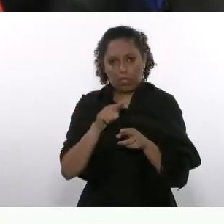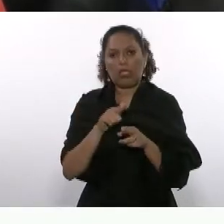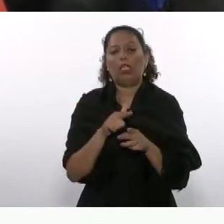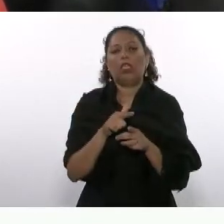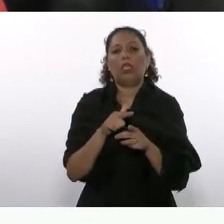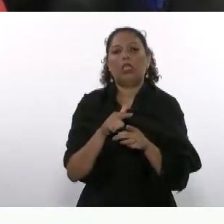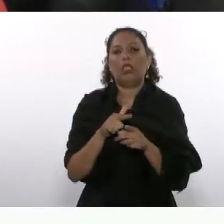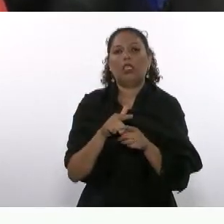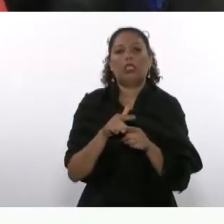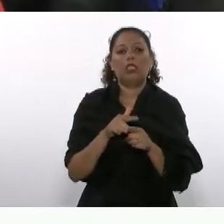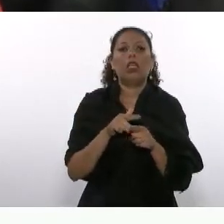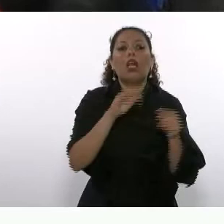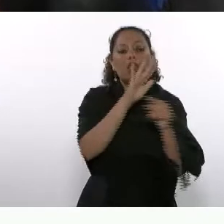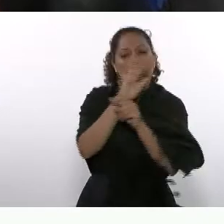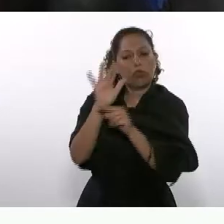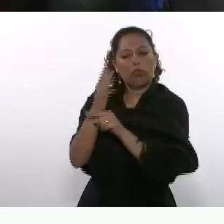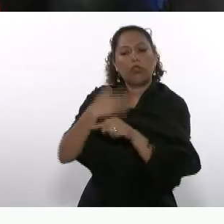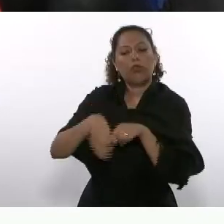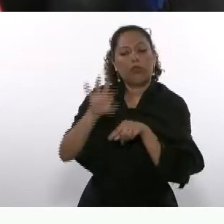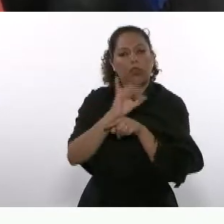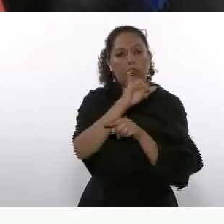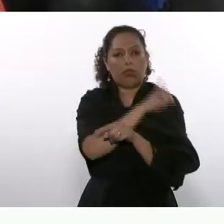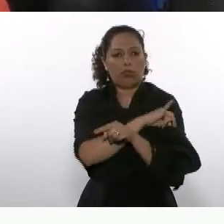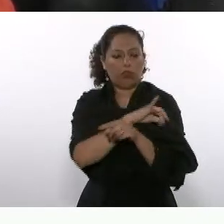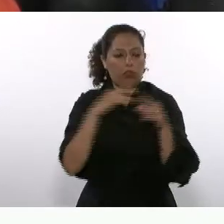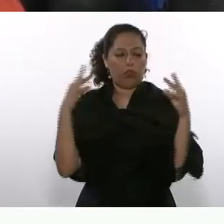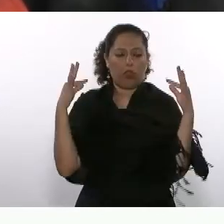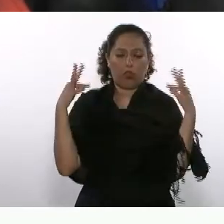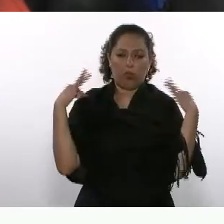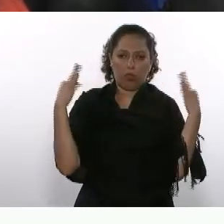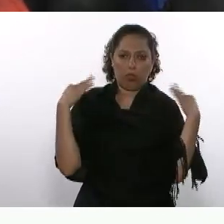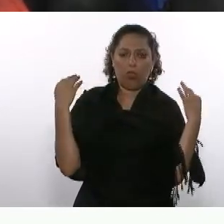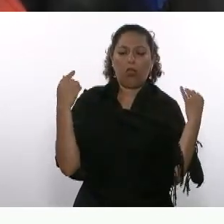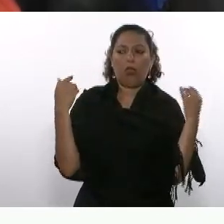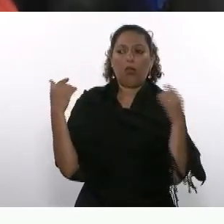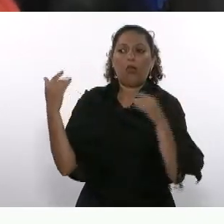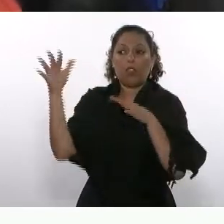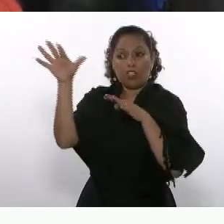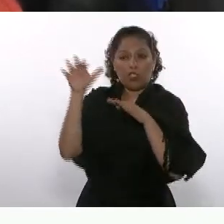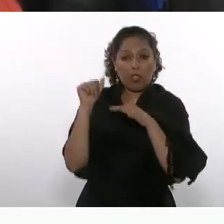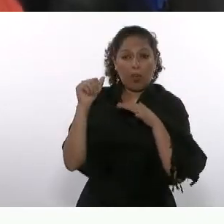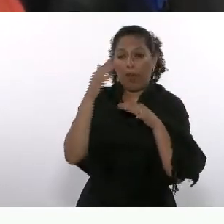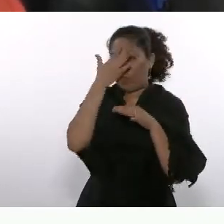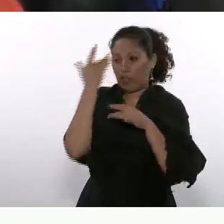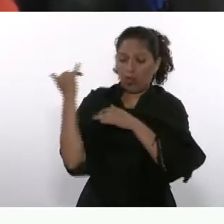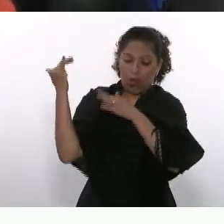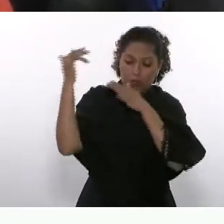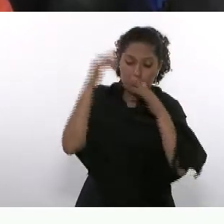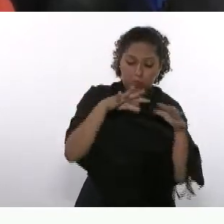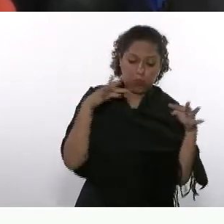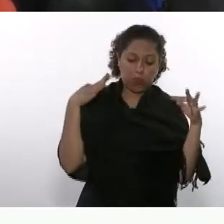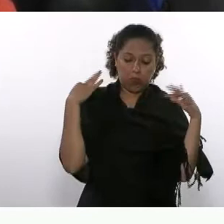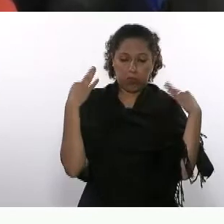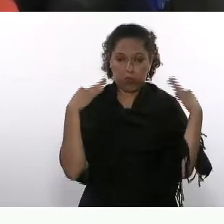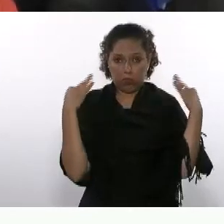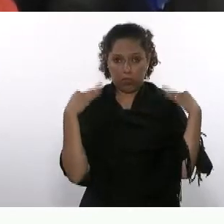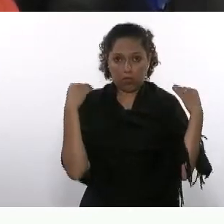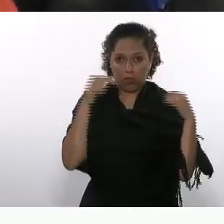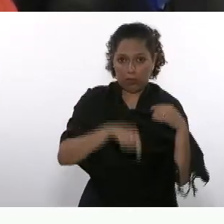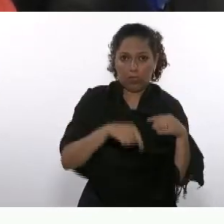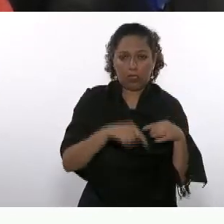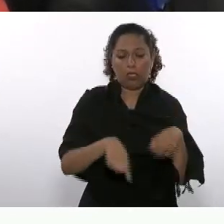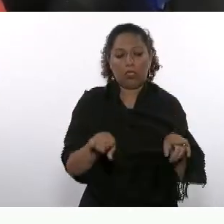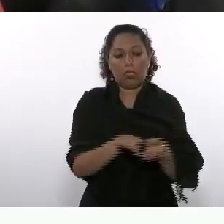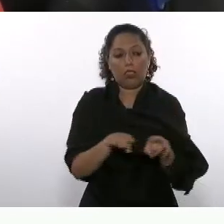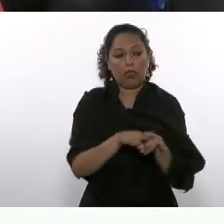fato promover o Estado do Rio de Janeiro para que consigamos atrair turistas, que é a nossa missão, e